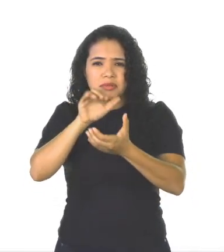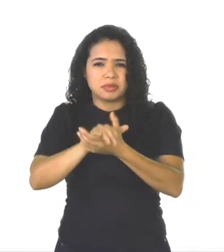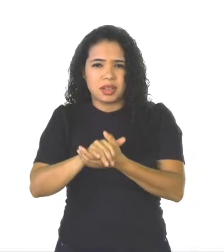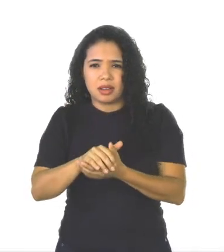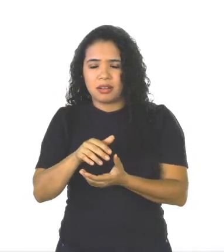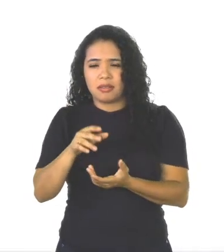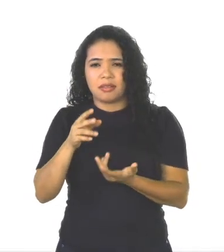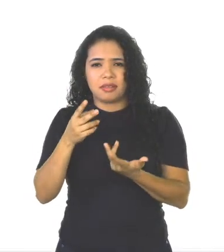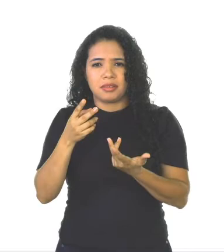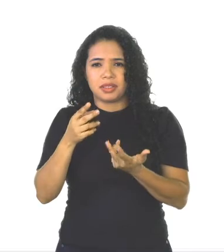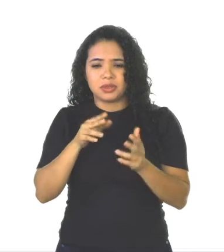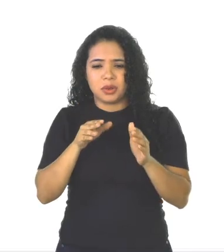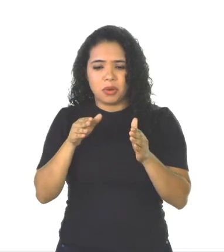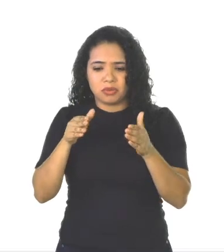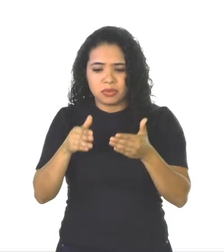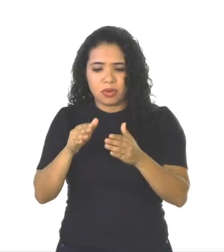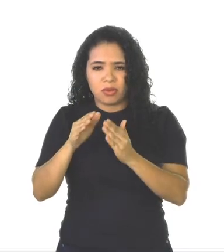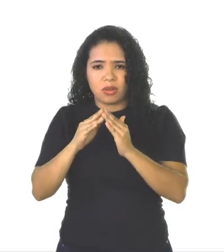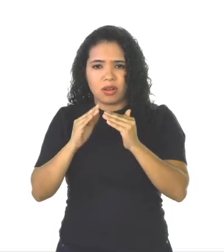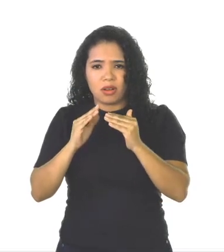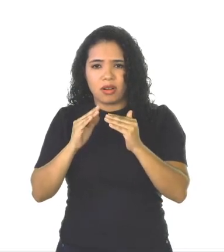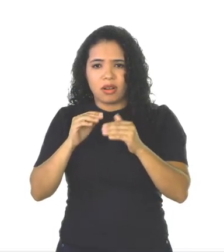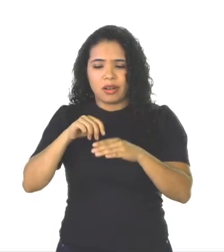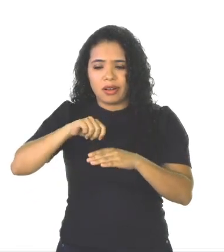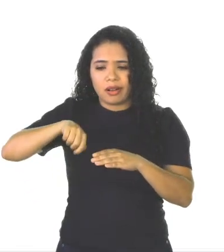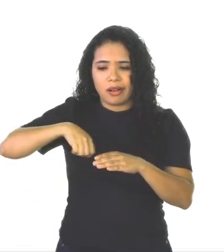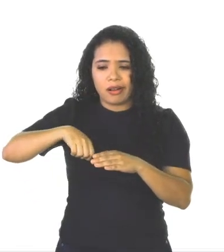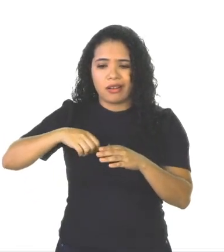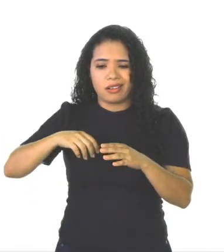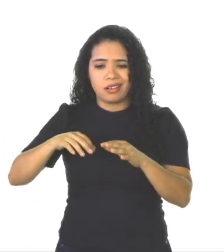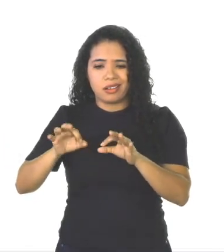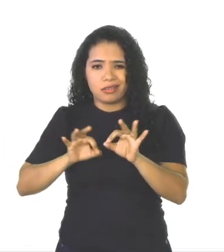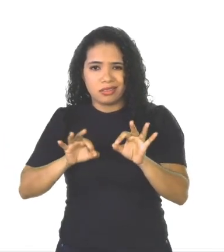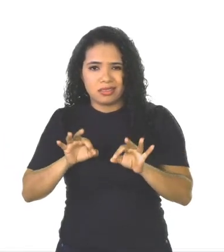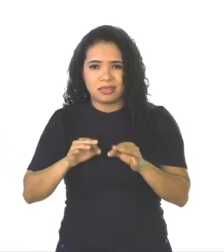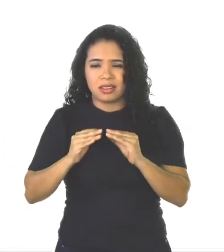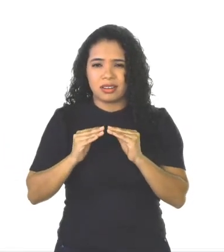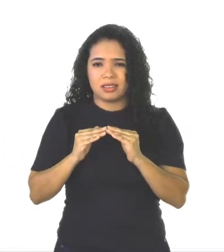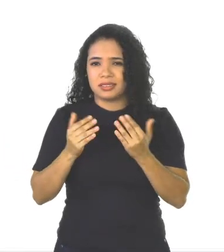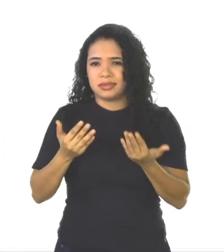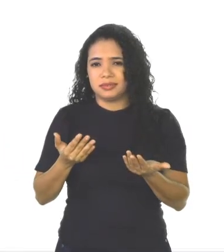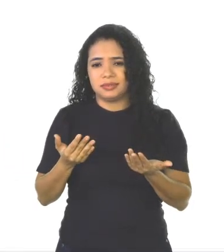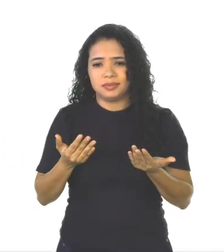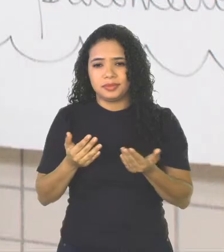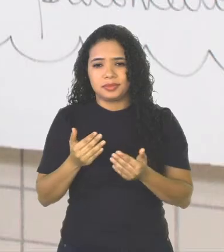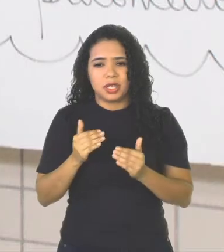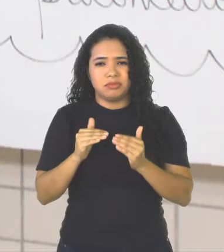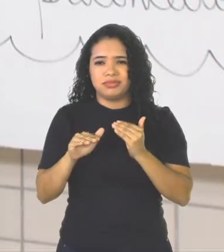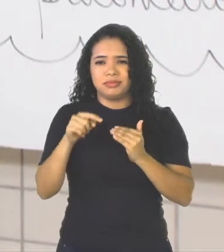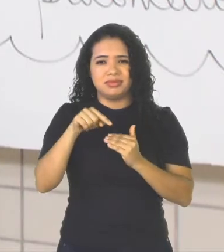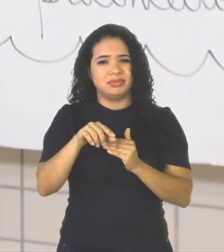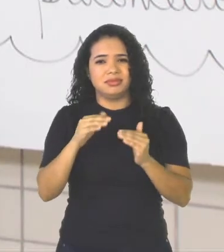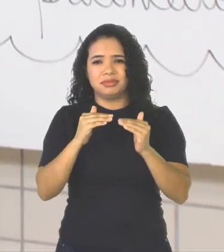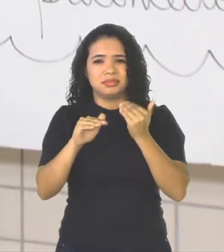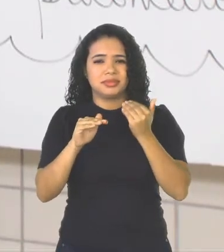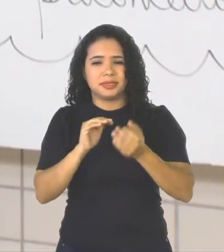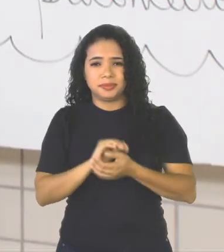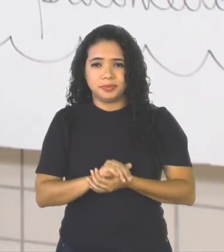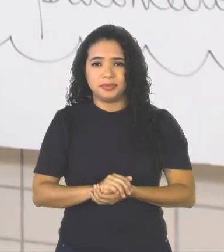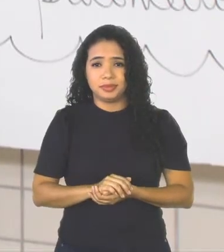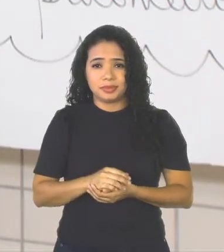vista apenas como dona do lar. E aí vocês vão ver o decorrer da história, essa visão que ela